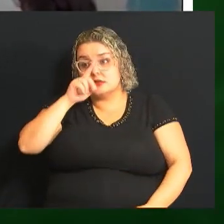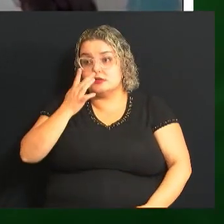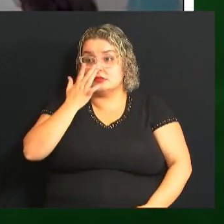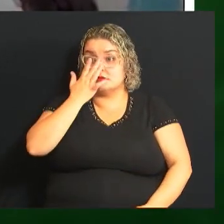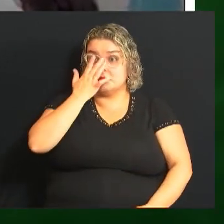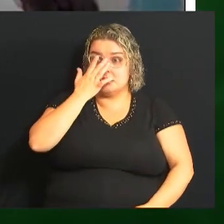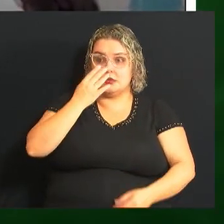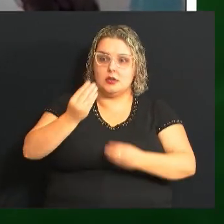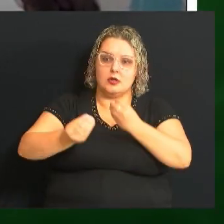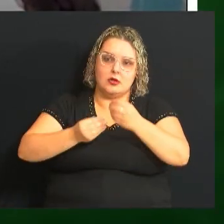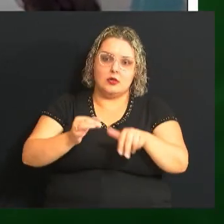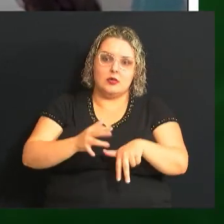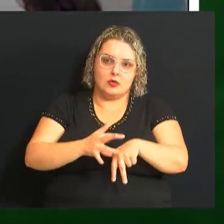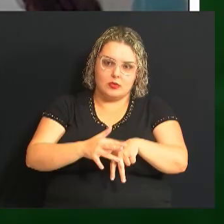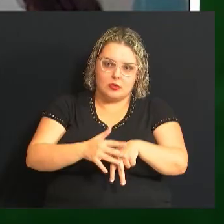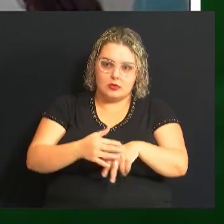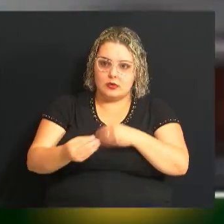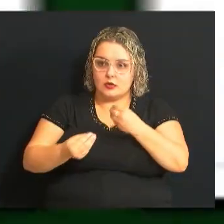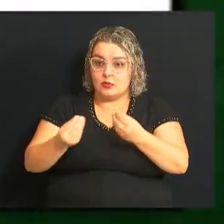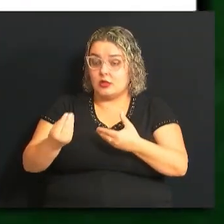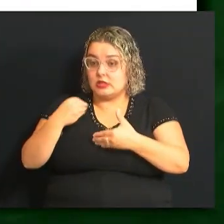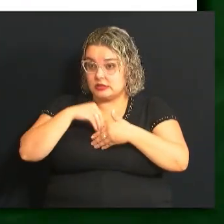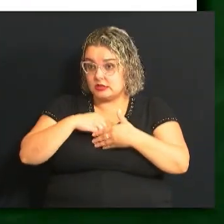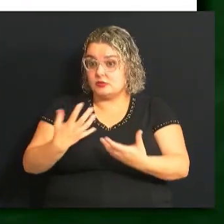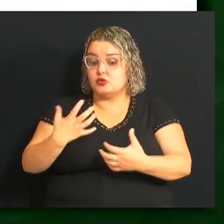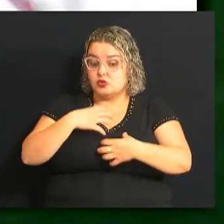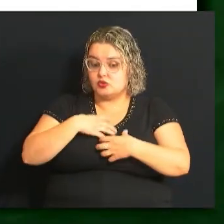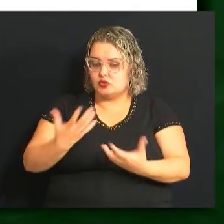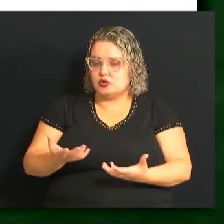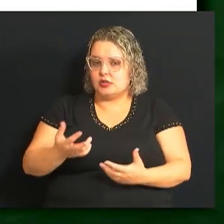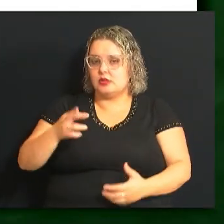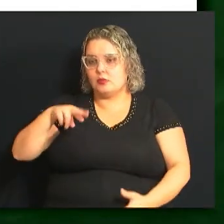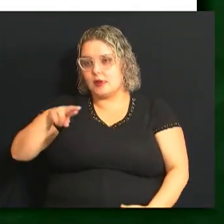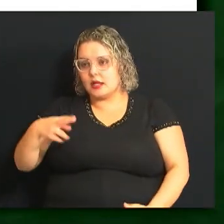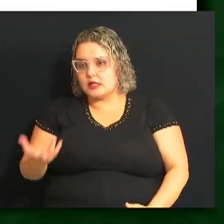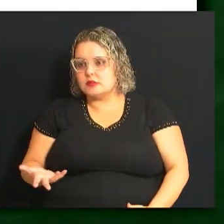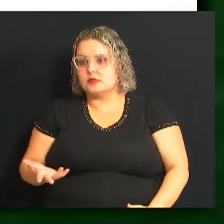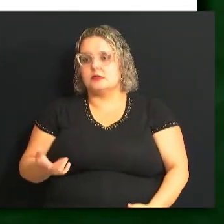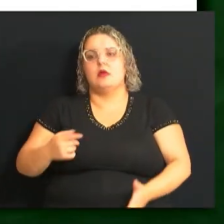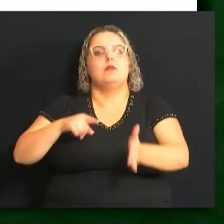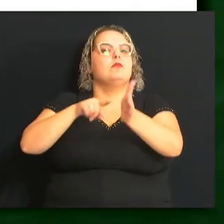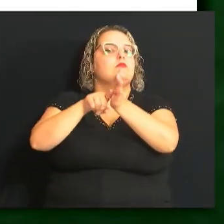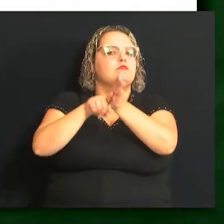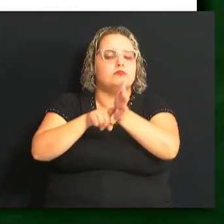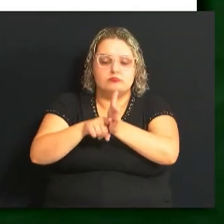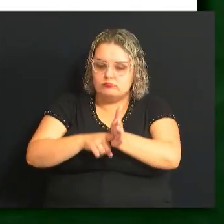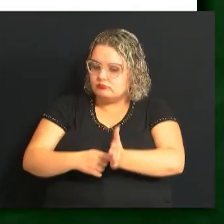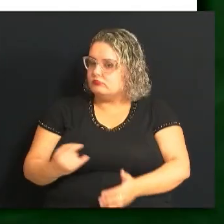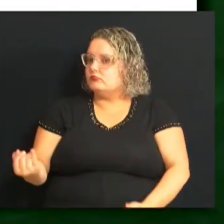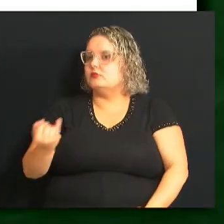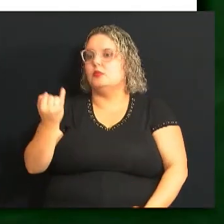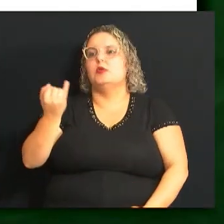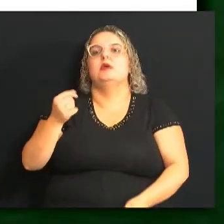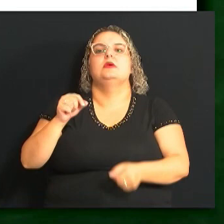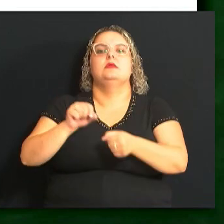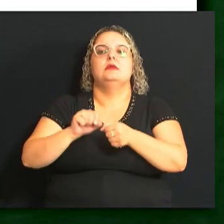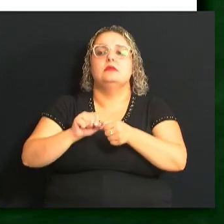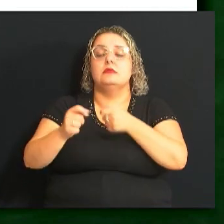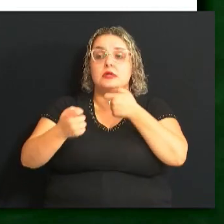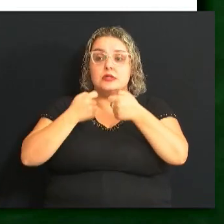como que o paciente fica, os sintomas, as causas. Então, ele fez uma pesquisa muito interessante também, fez uma